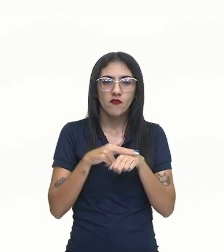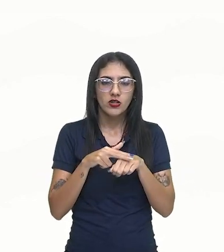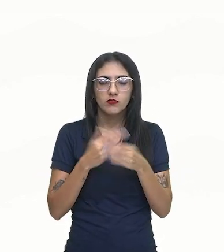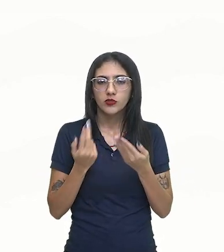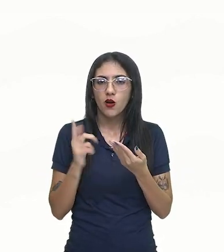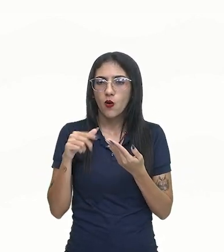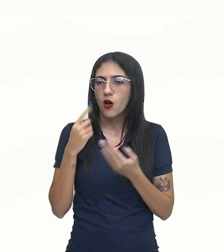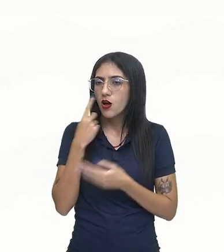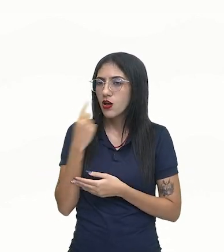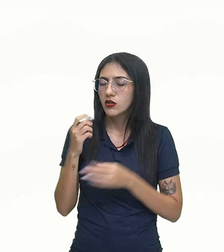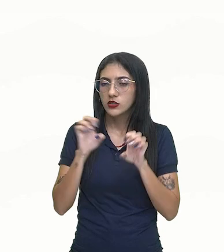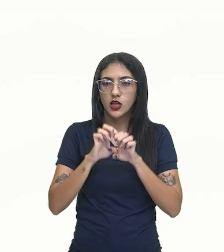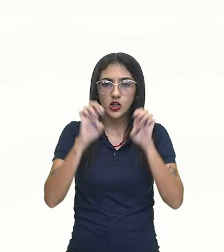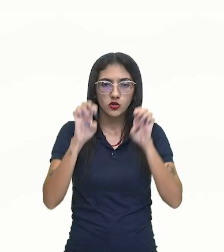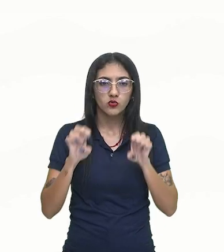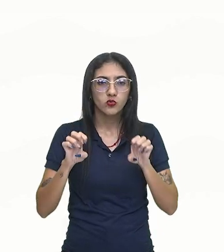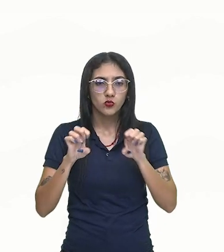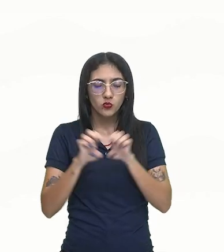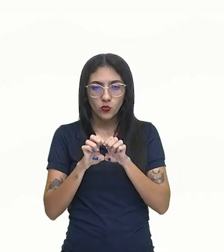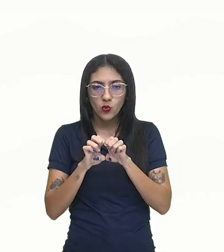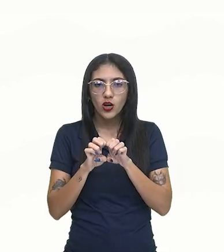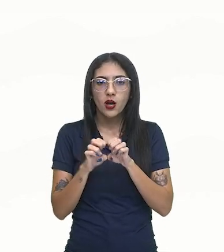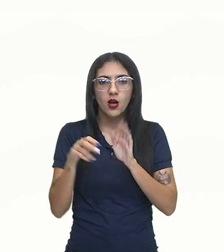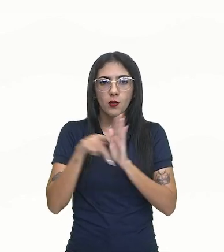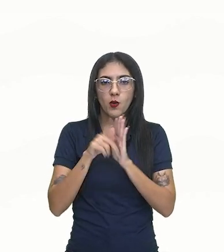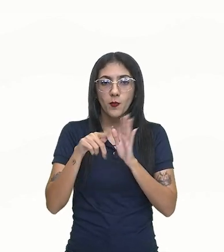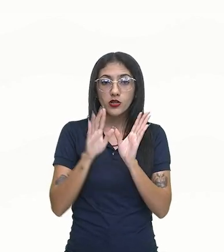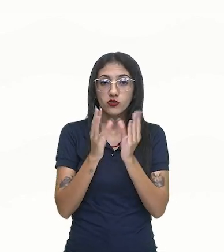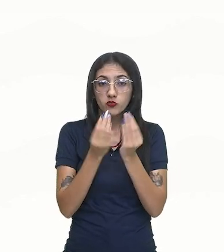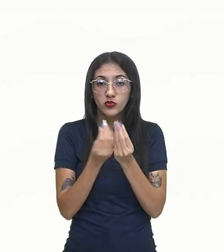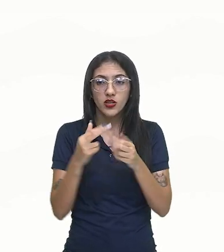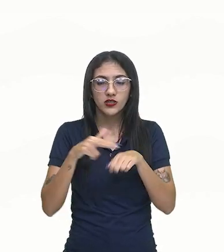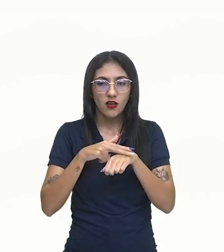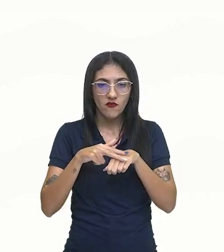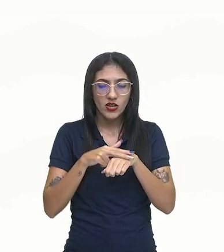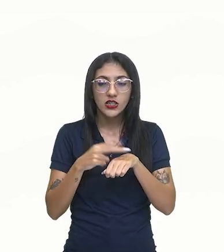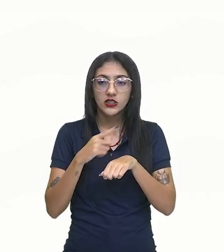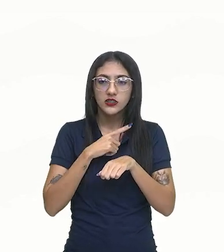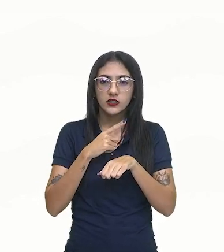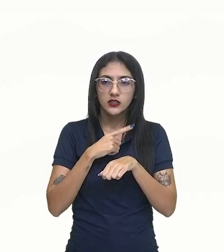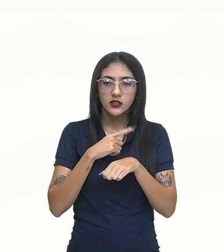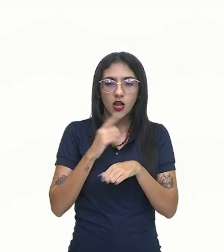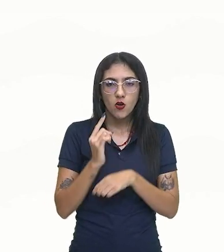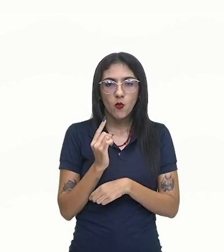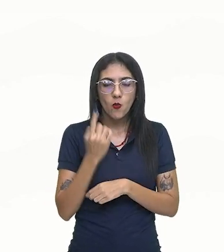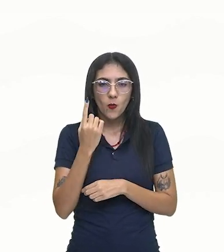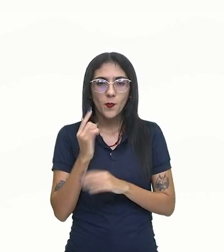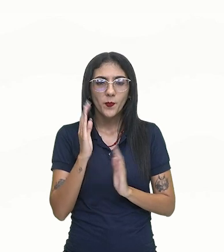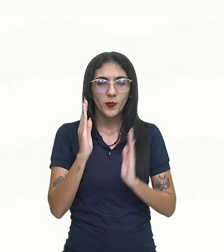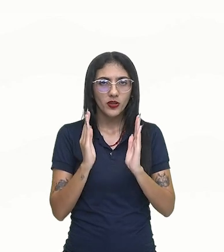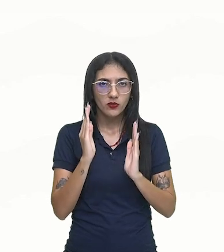é o processo de fotofosforilação cíclica. Nós temos aí uma fase da